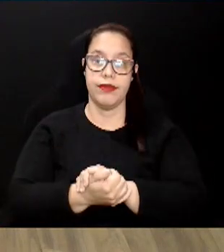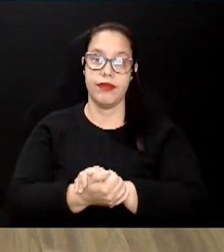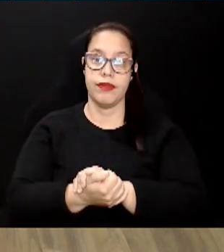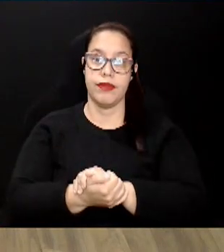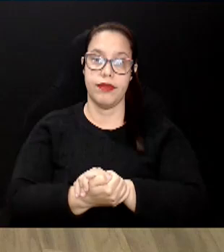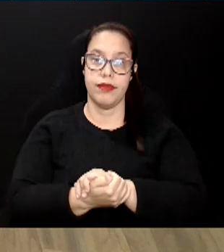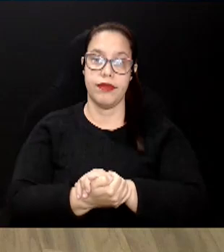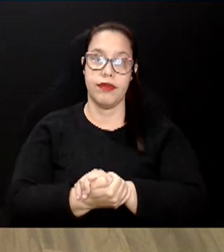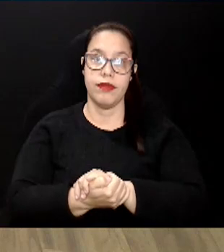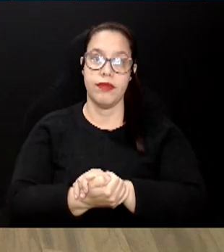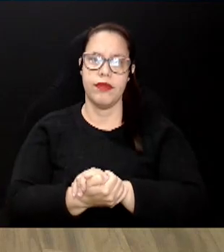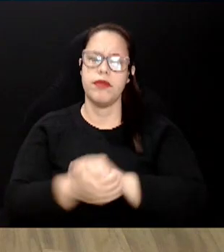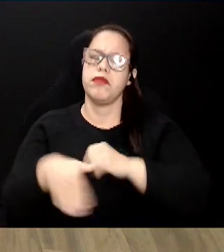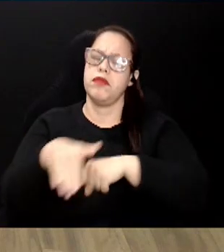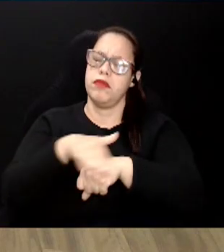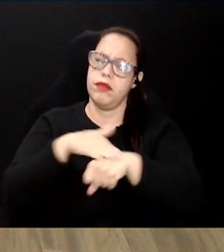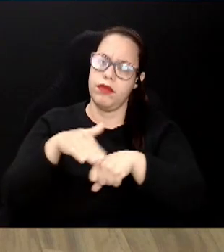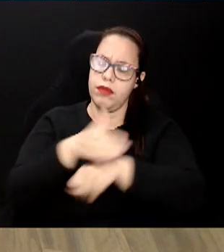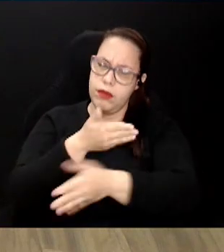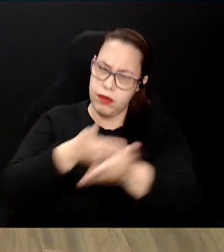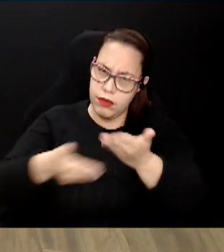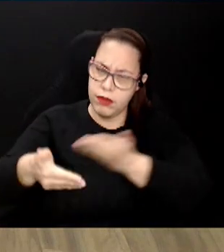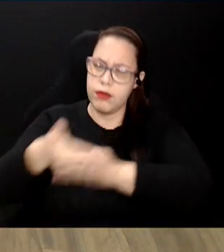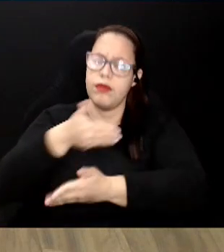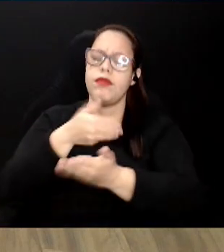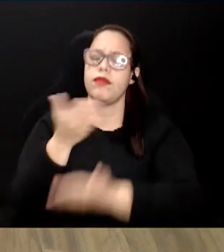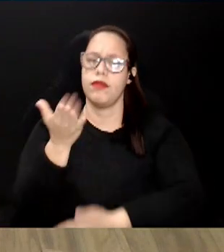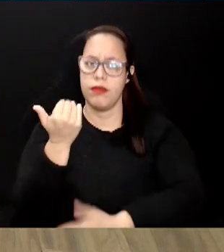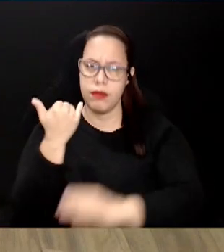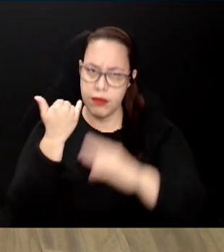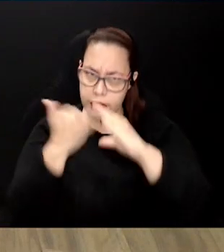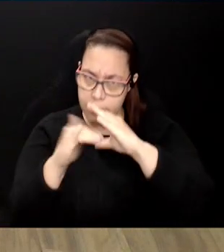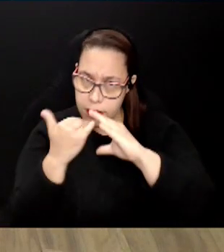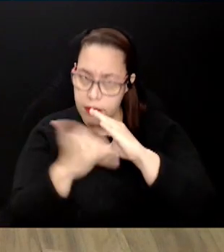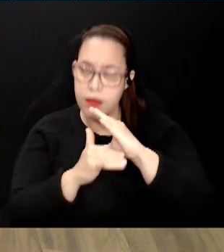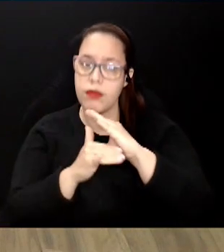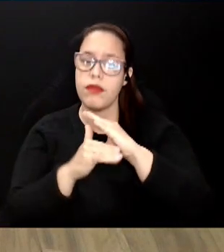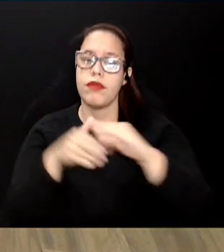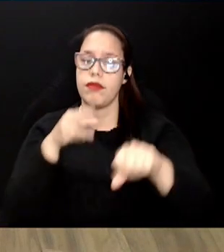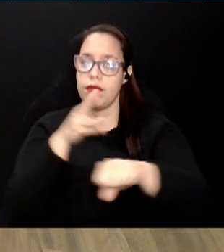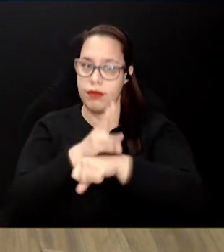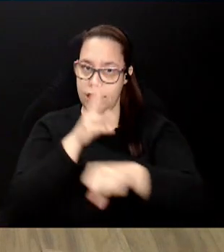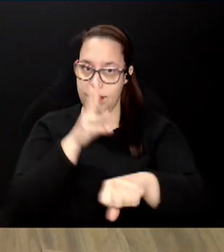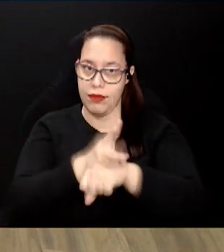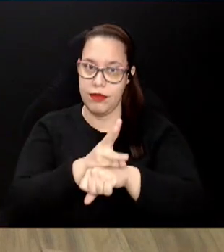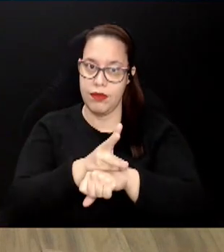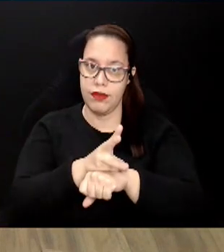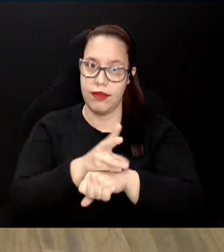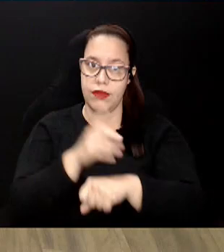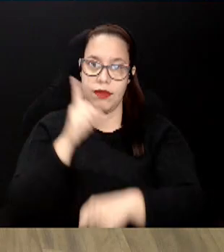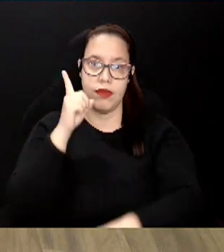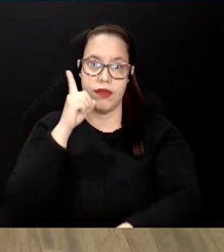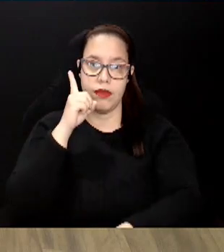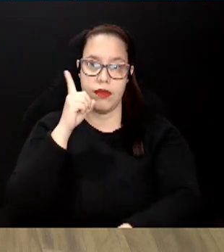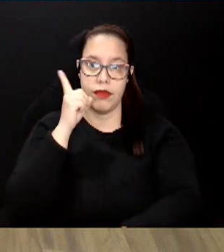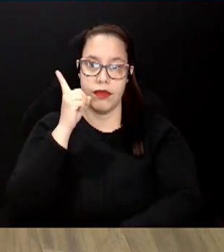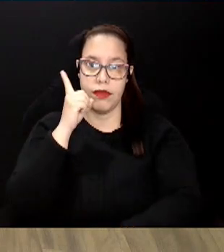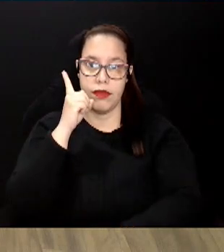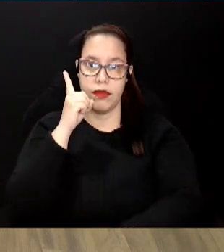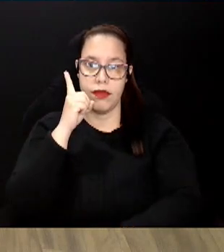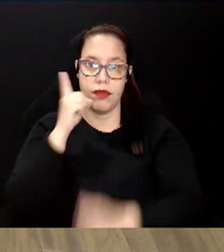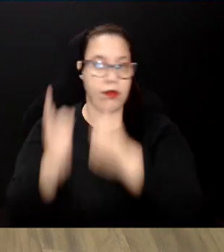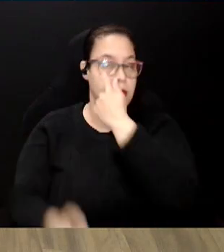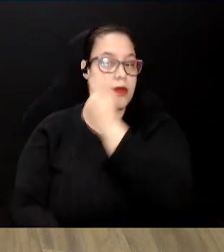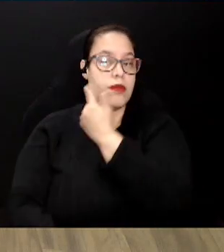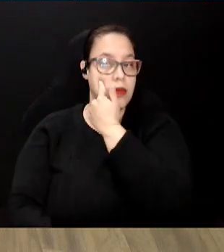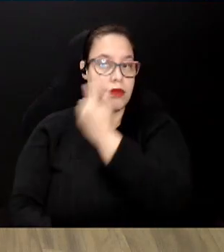e participe. Vamos conversar, mande a sua mensagem para o número do nosso WhatsApp, que está aqui embaixo da sua